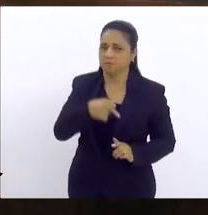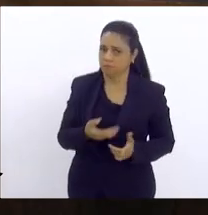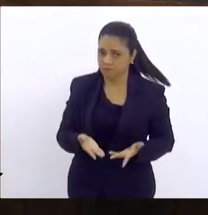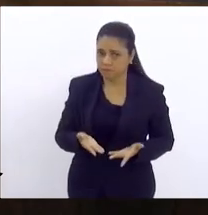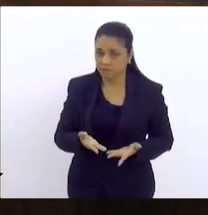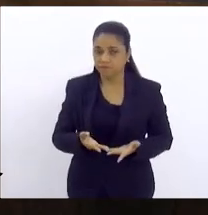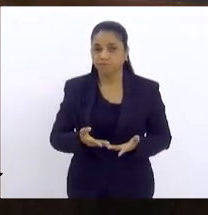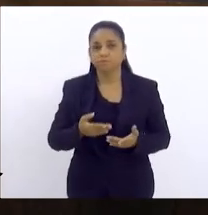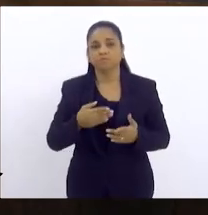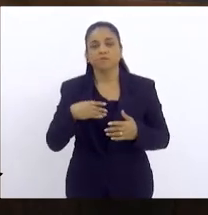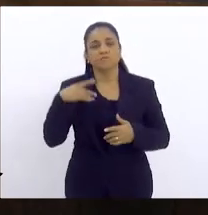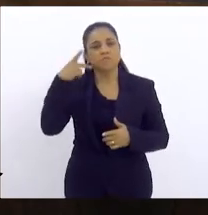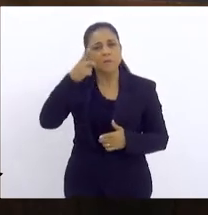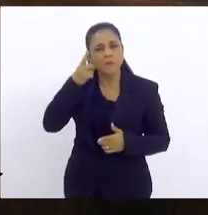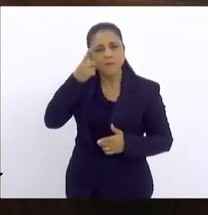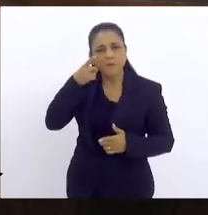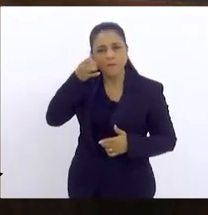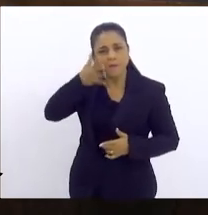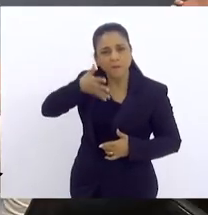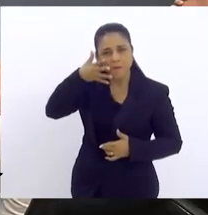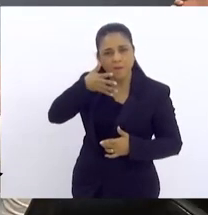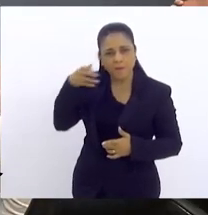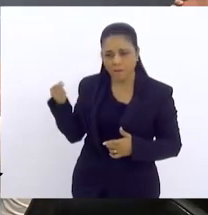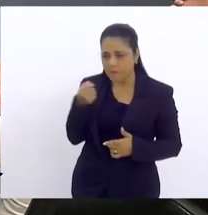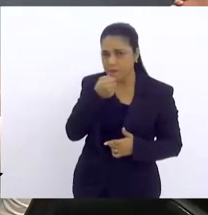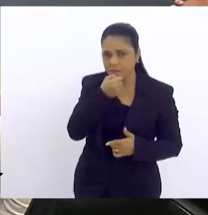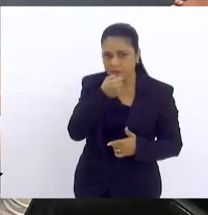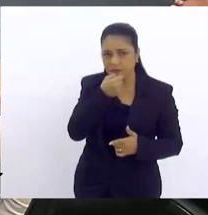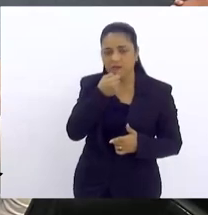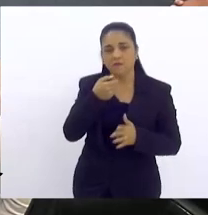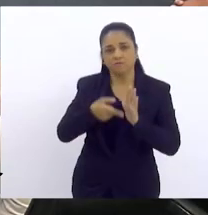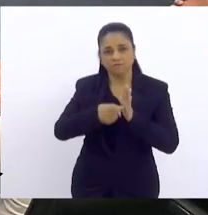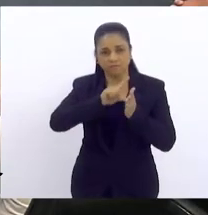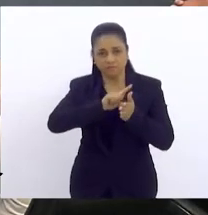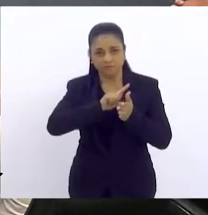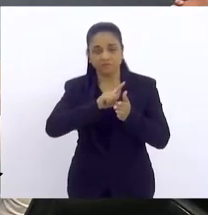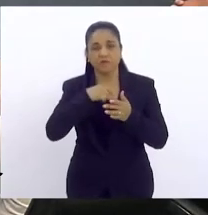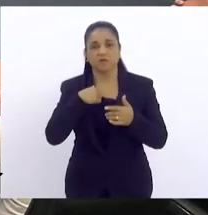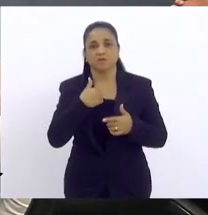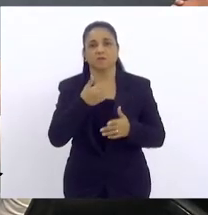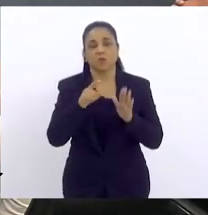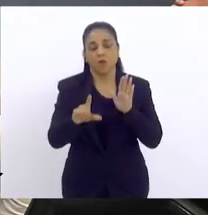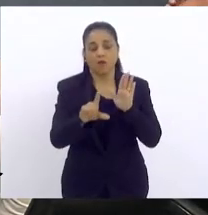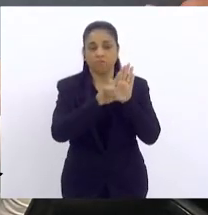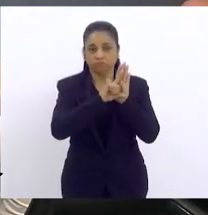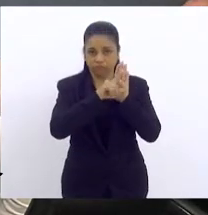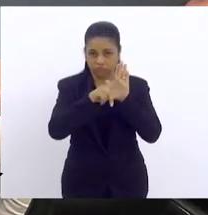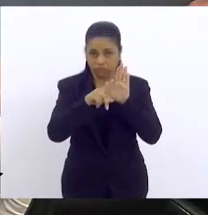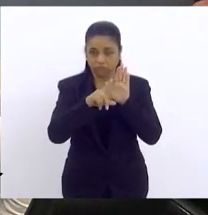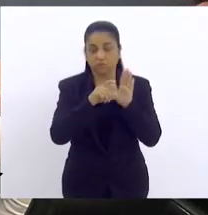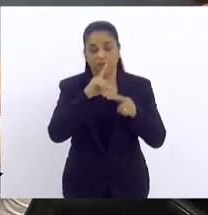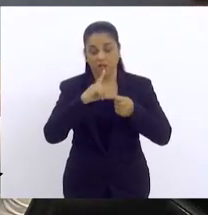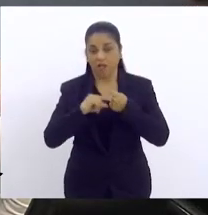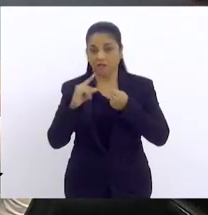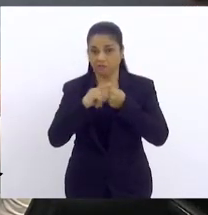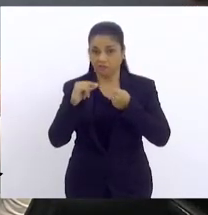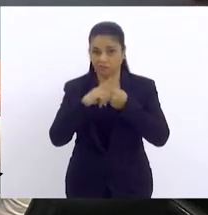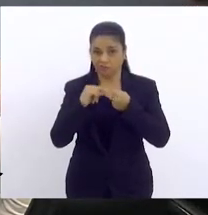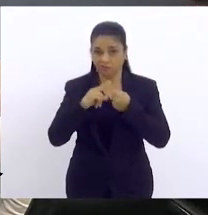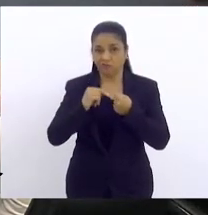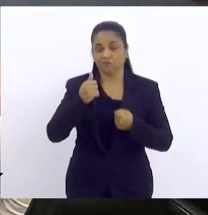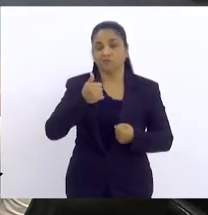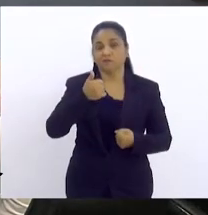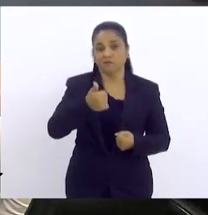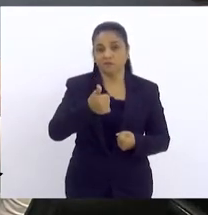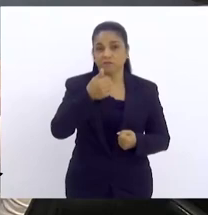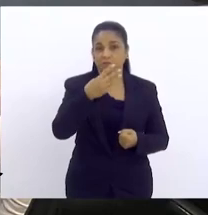na fala dos colegas eu queria fazer uma uma menção ao Artigo 144 da Constituição Federal a gente